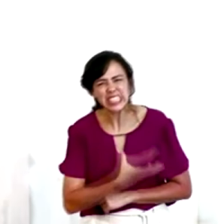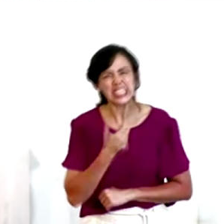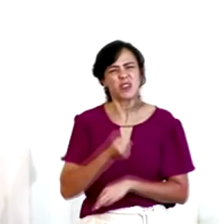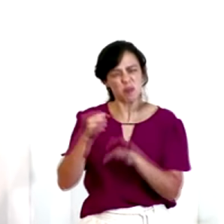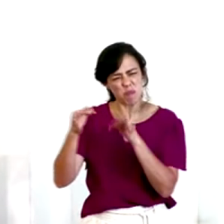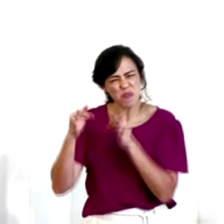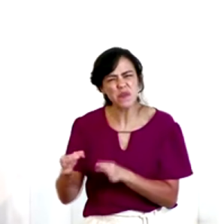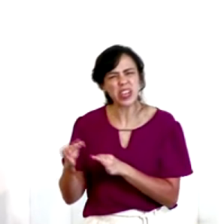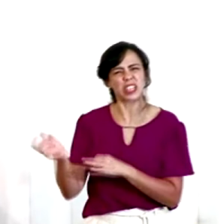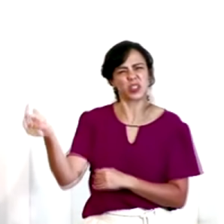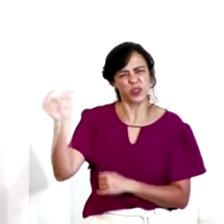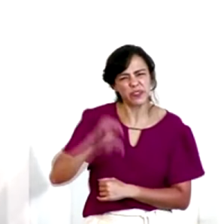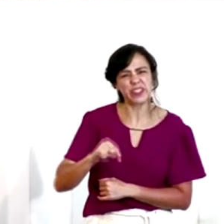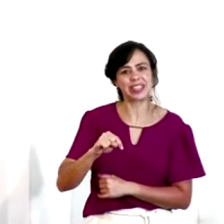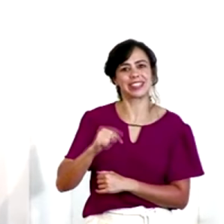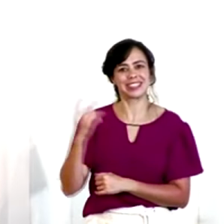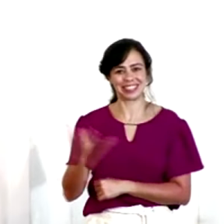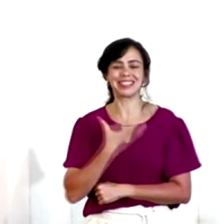Porque Ele